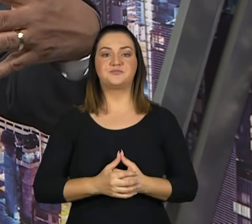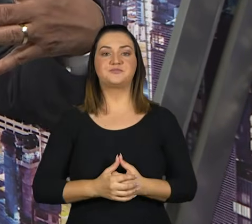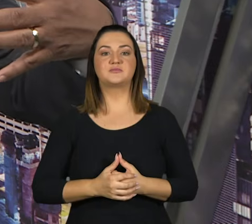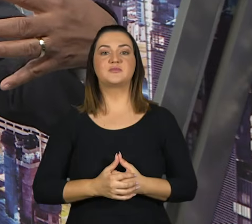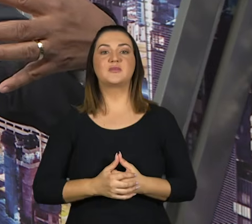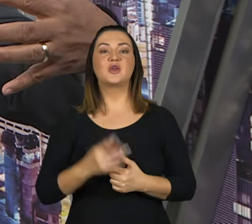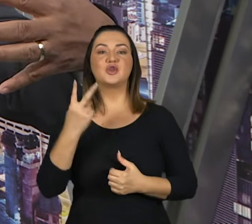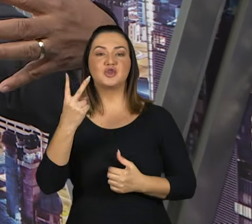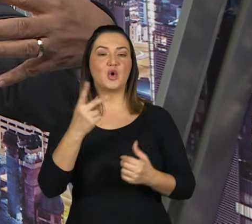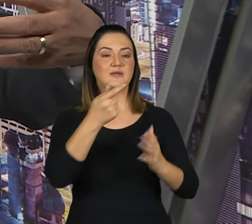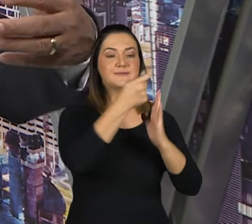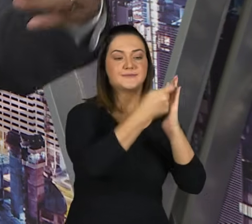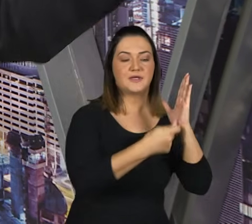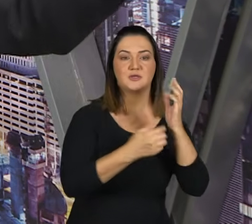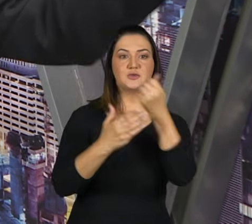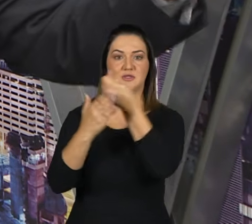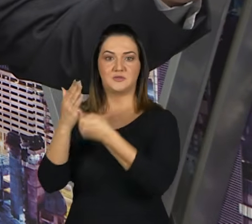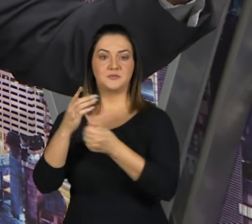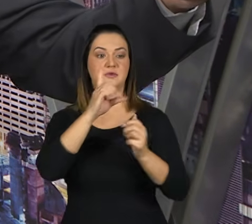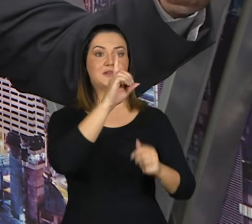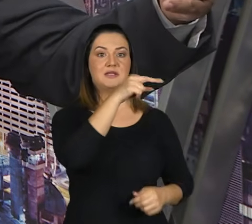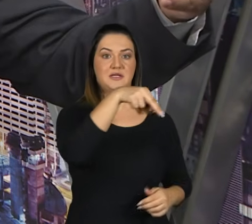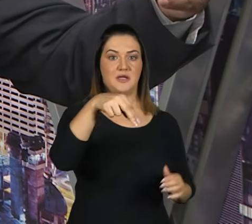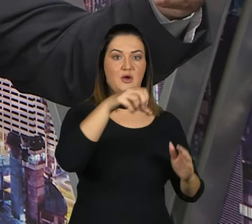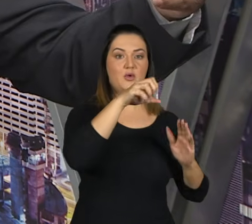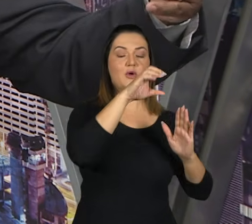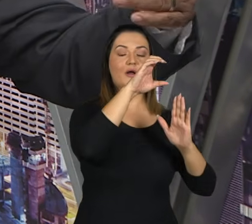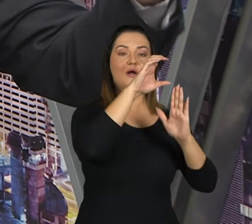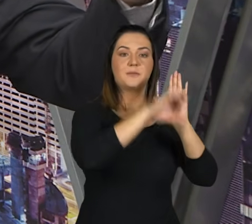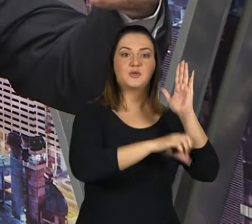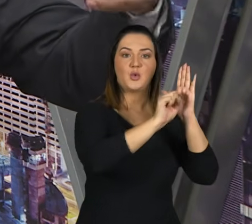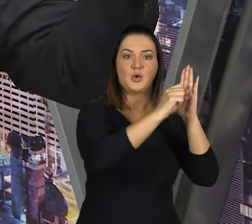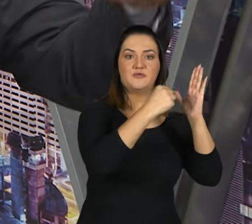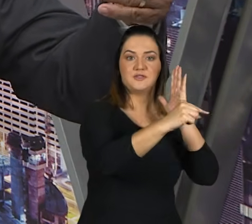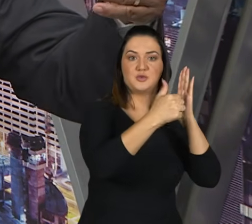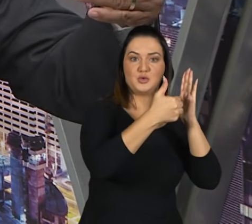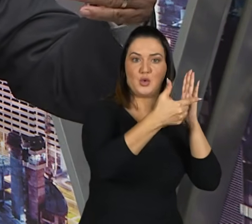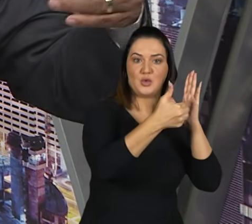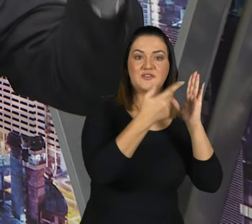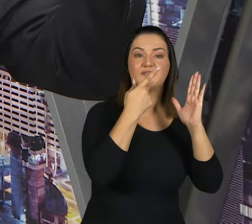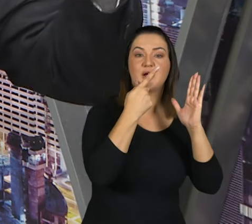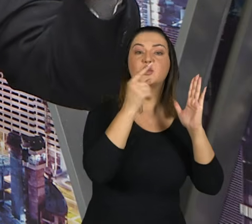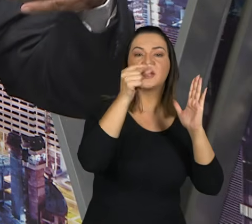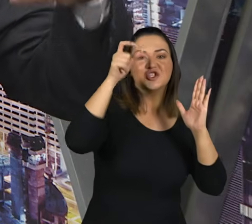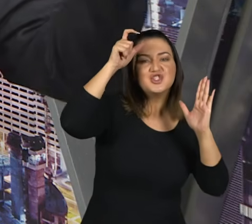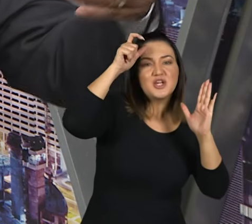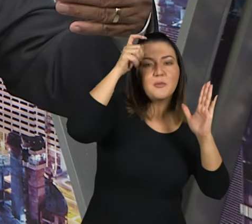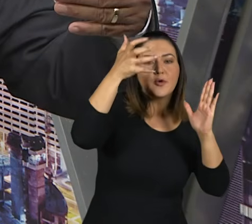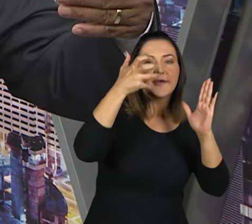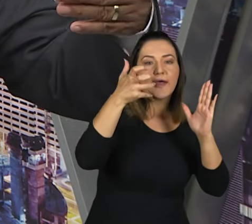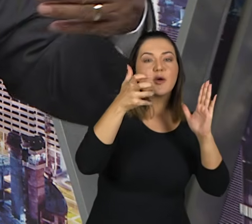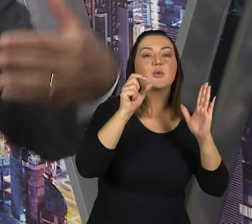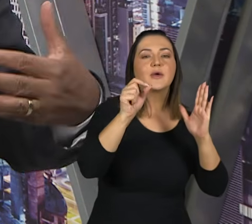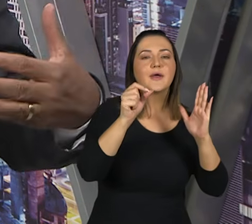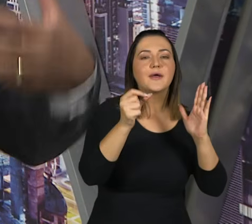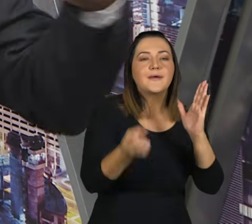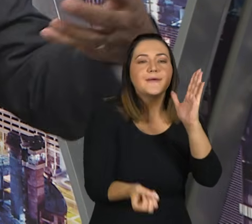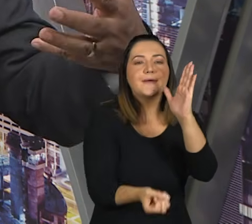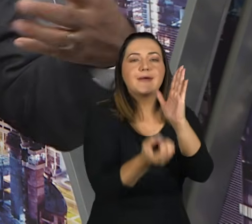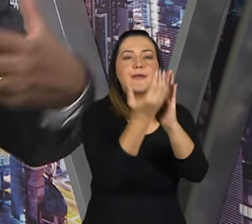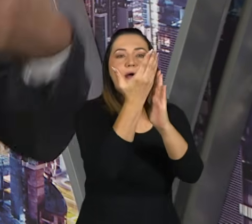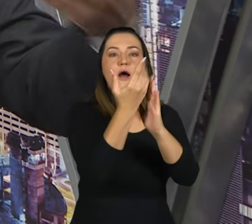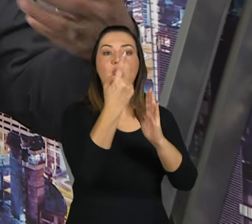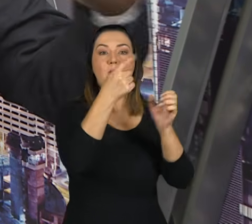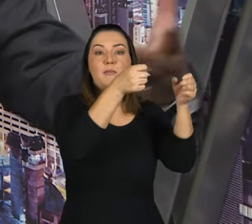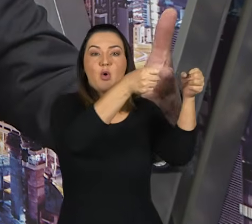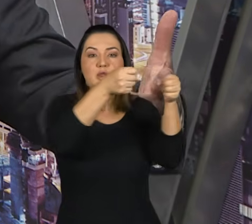João 8:32. Daniel 8:12 diz o quê? Diz que o diabo usaria um poder para jogar,